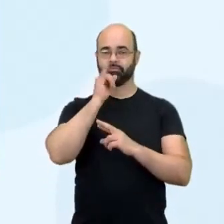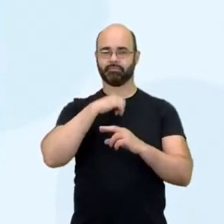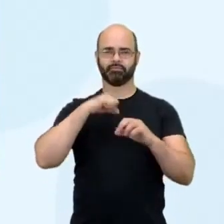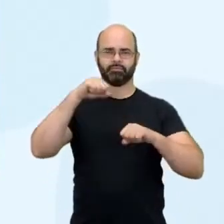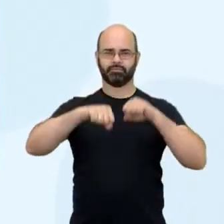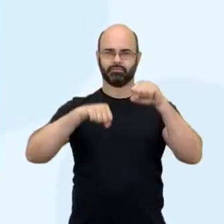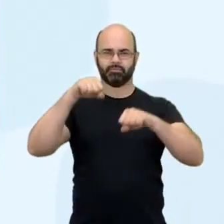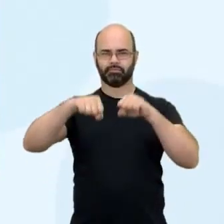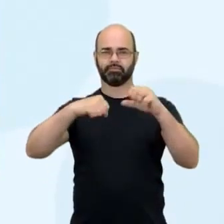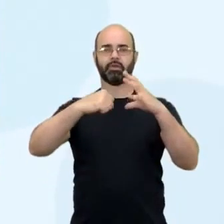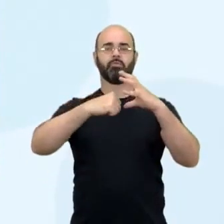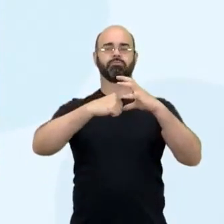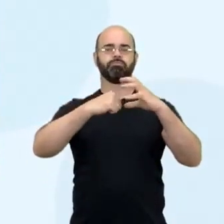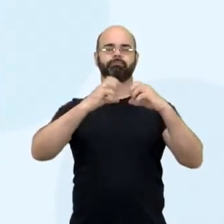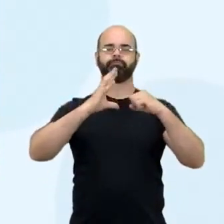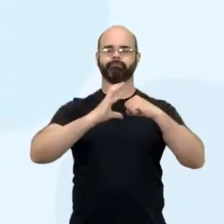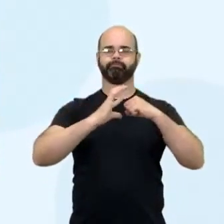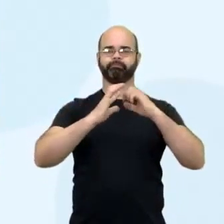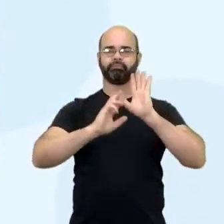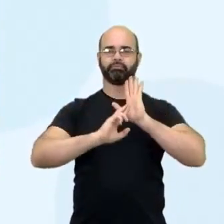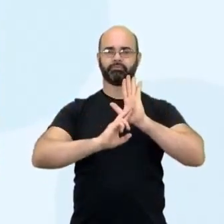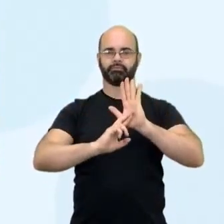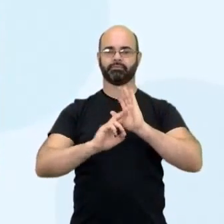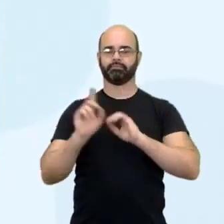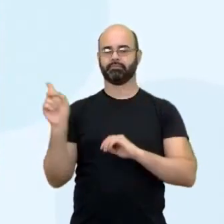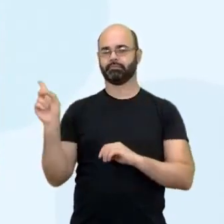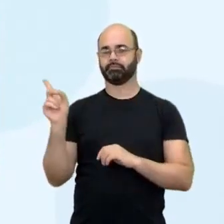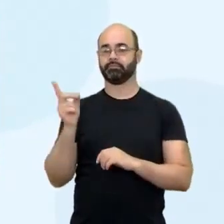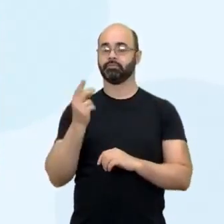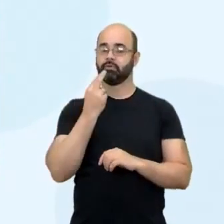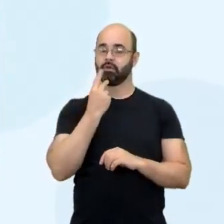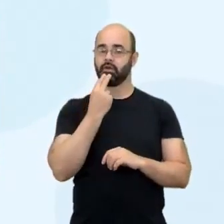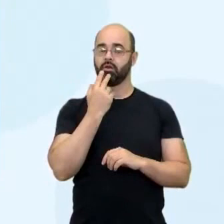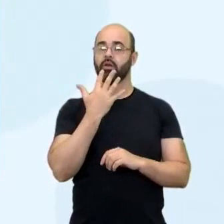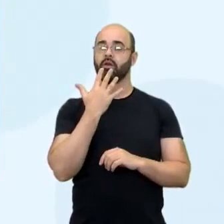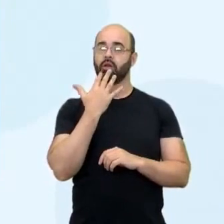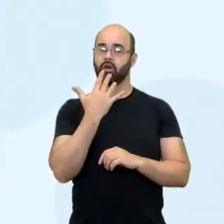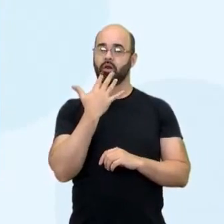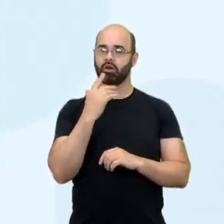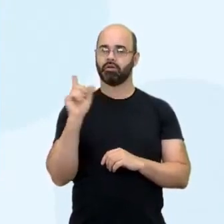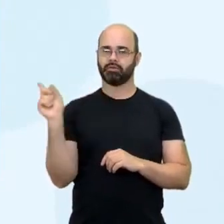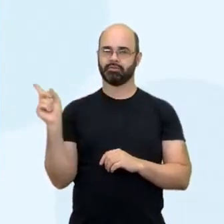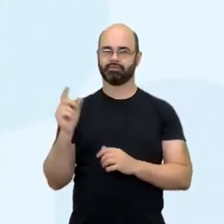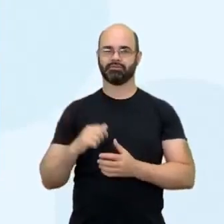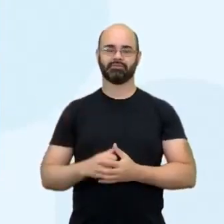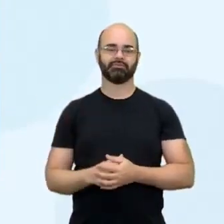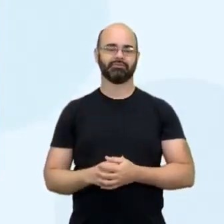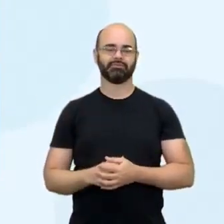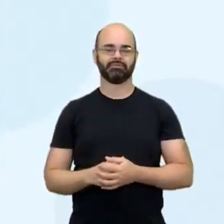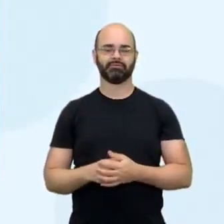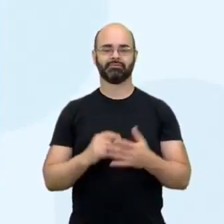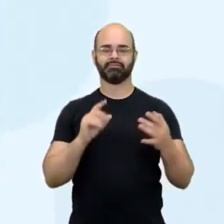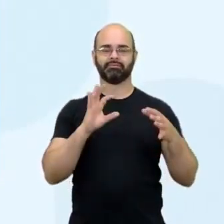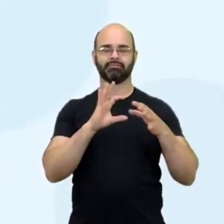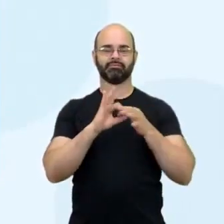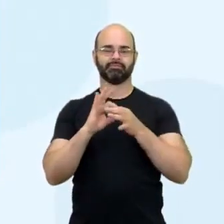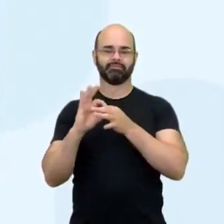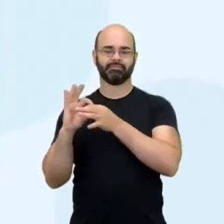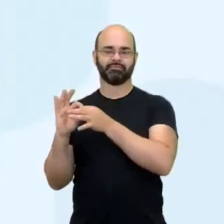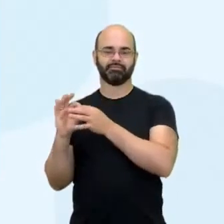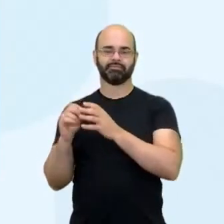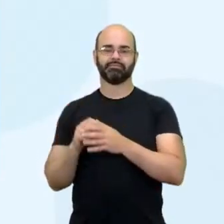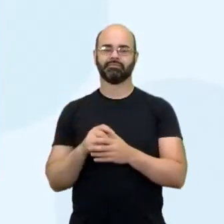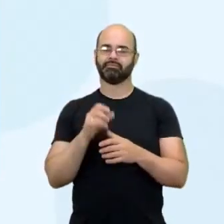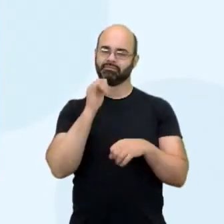de boxe. Nós temos as cores e como elas se complementam e conversam entre si. Então nós temos